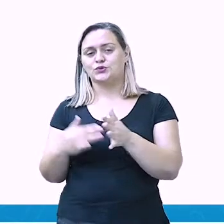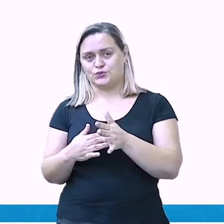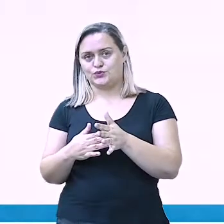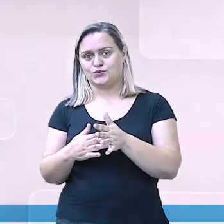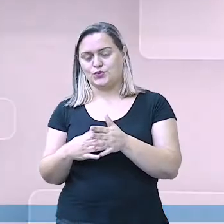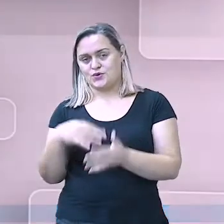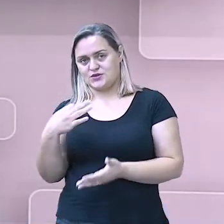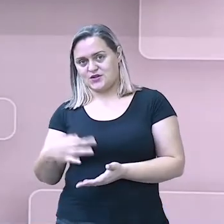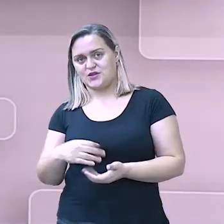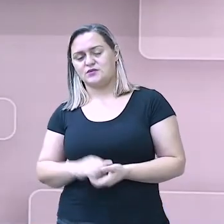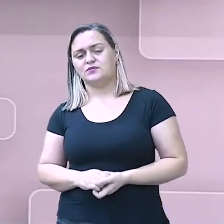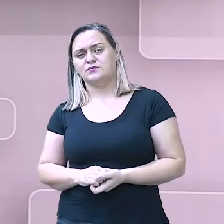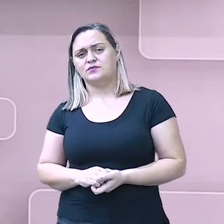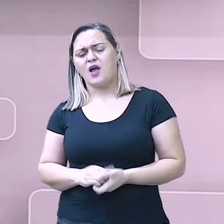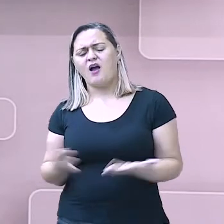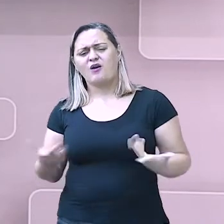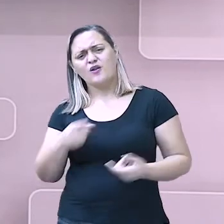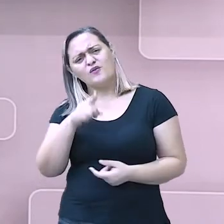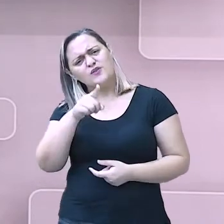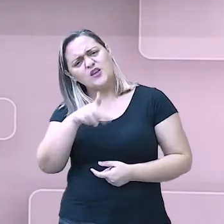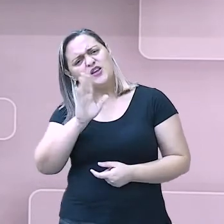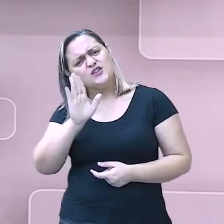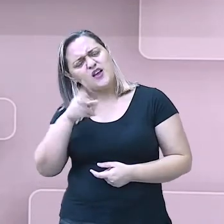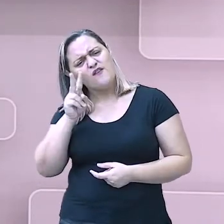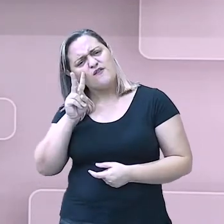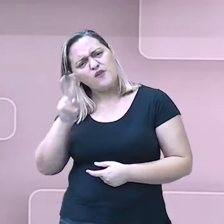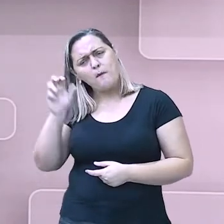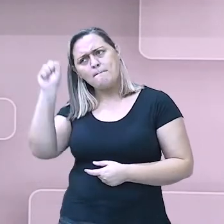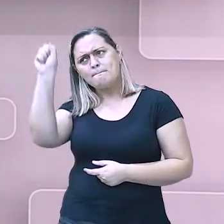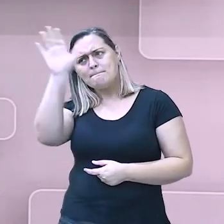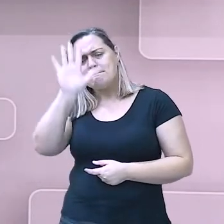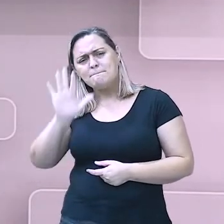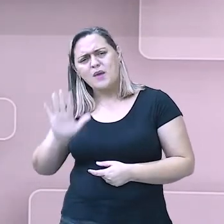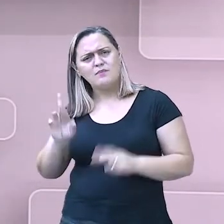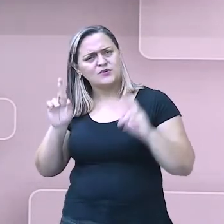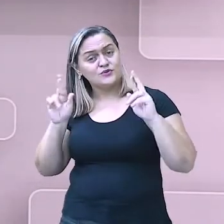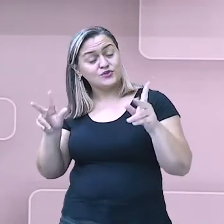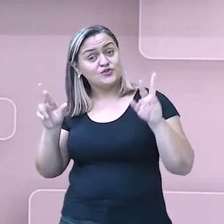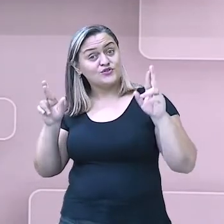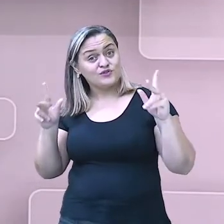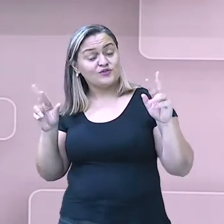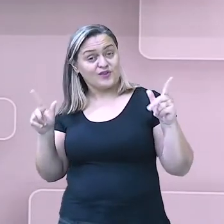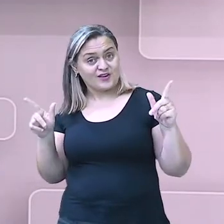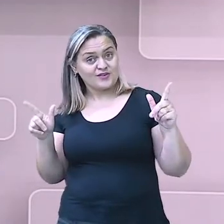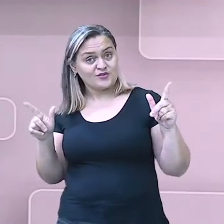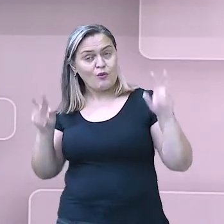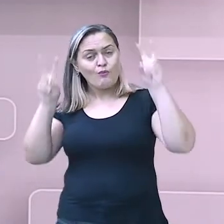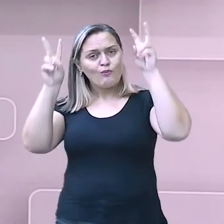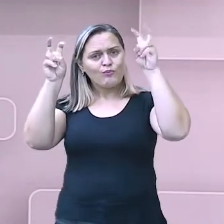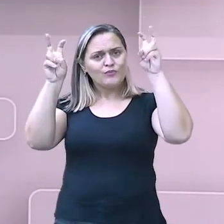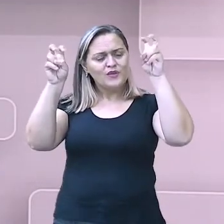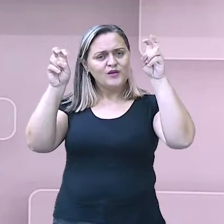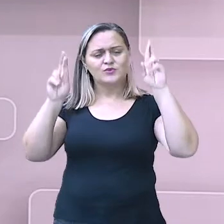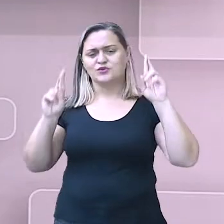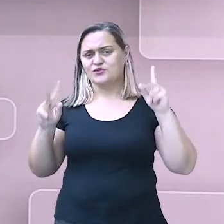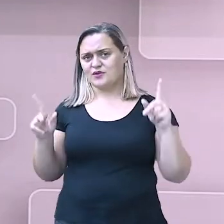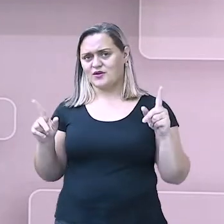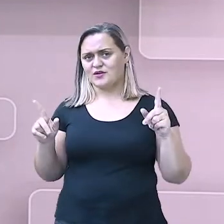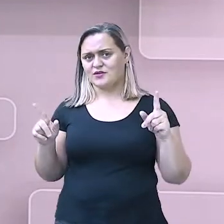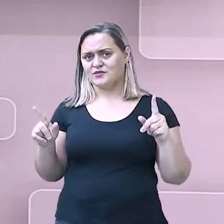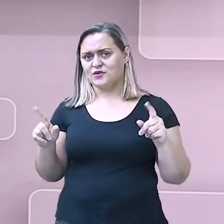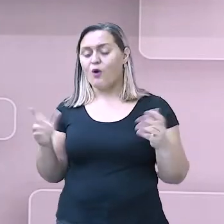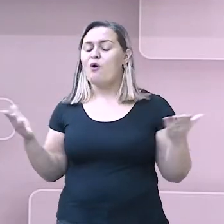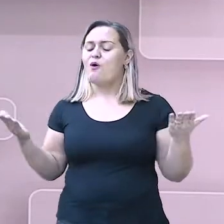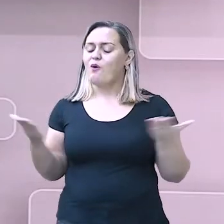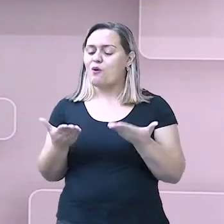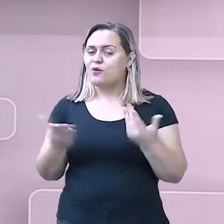ver mapas diferentes, com temas diferentes? É sobre isso que nós vamos falar hoje, sobre os diversos mapas